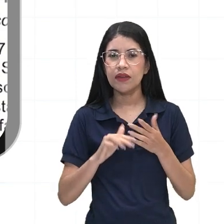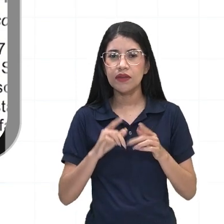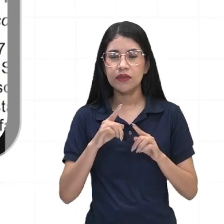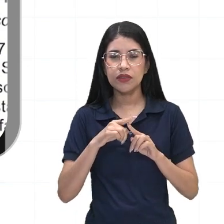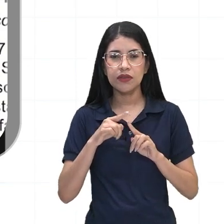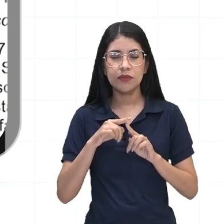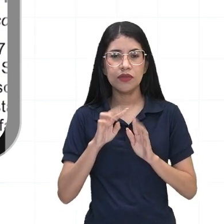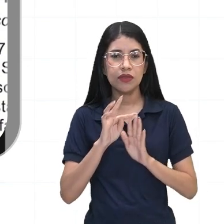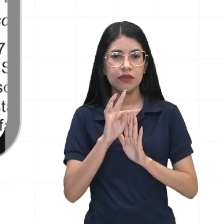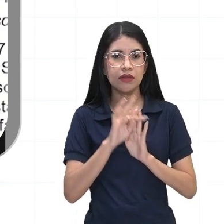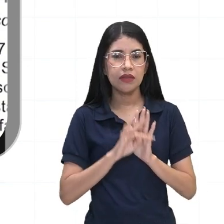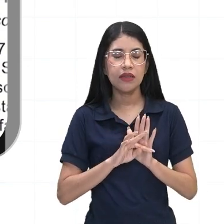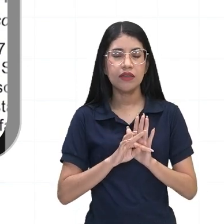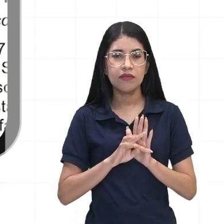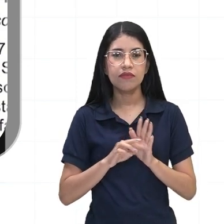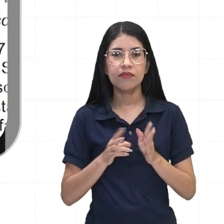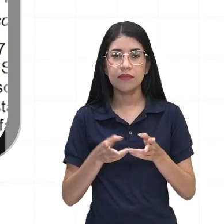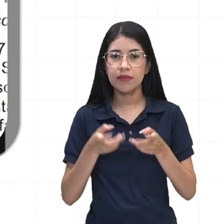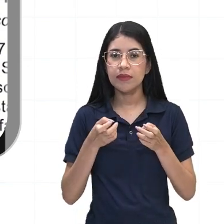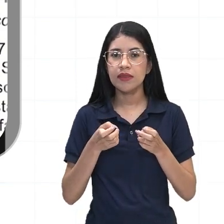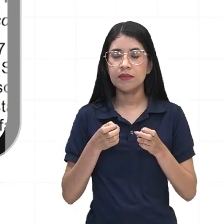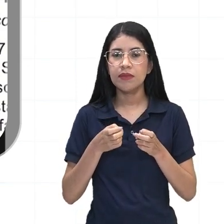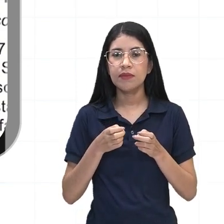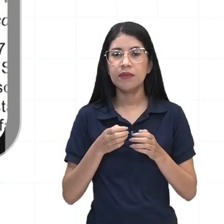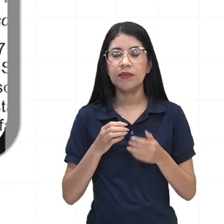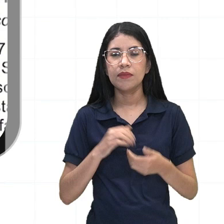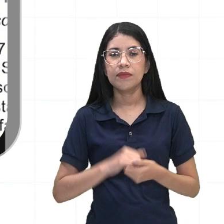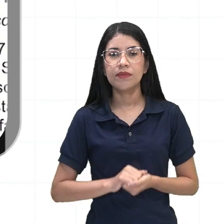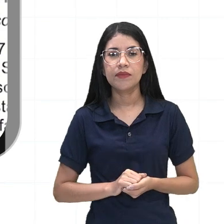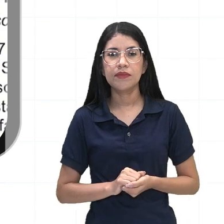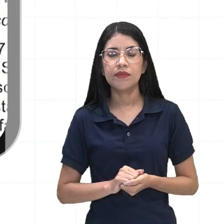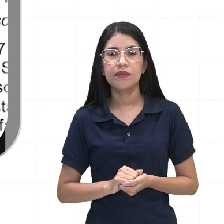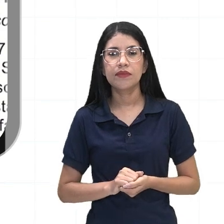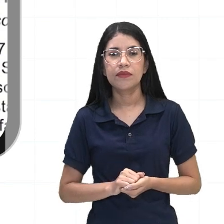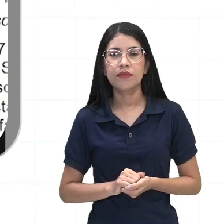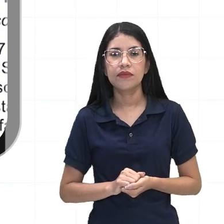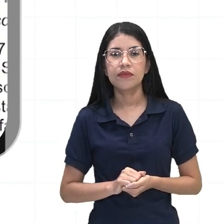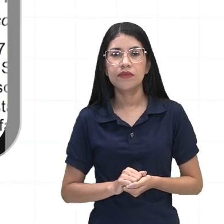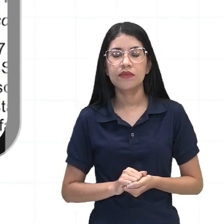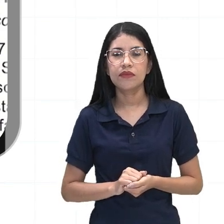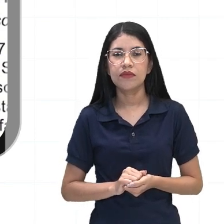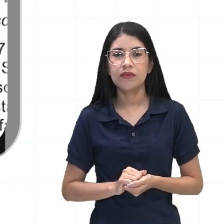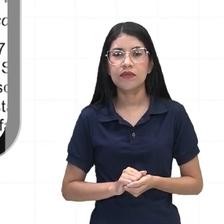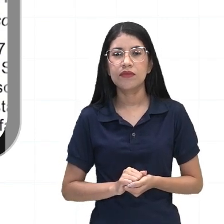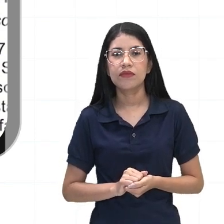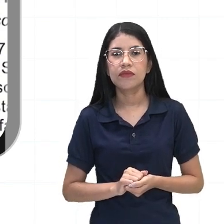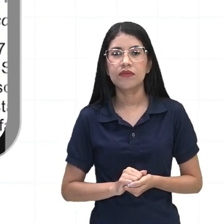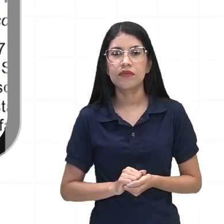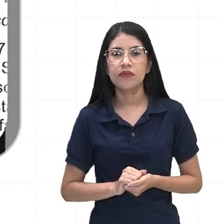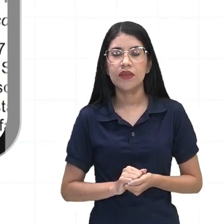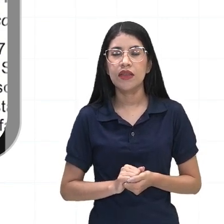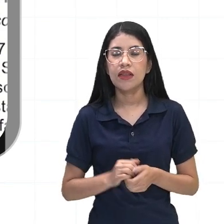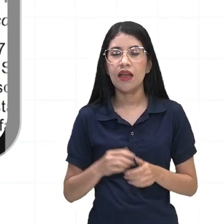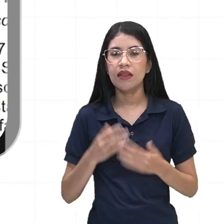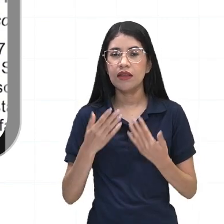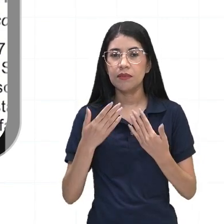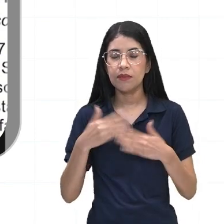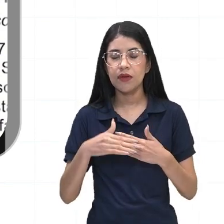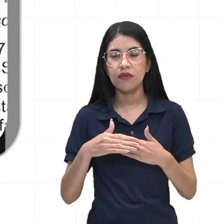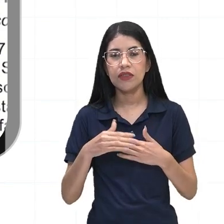diferentes vocês puderam observar aí nesse pequeno pedacinho aí dessa nossa prova de língua inglesa do